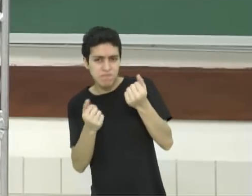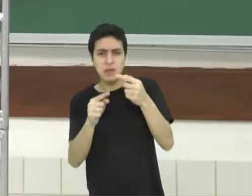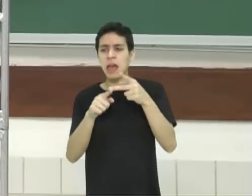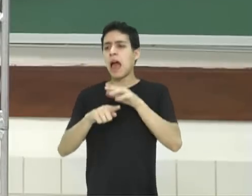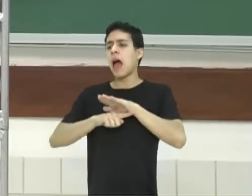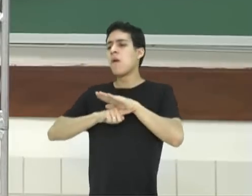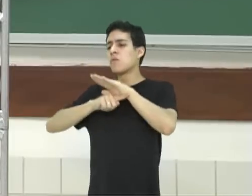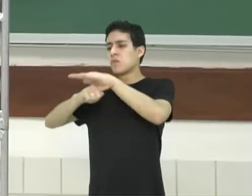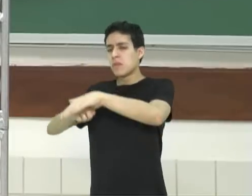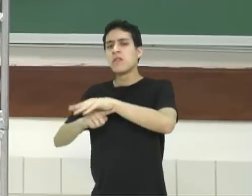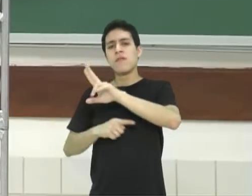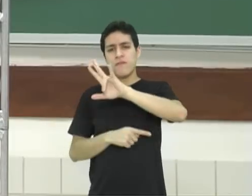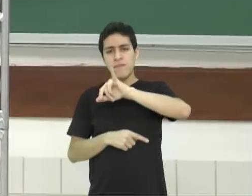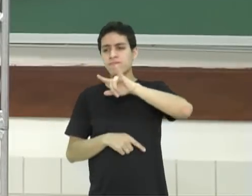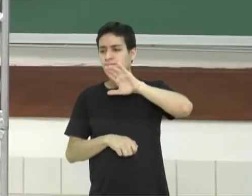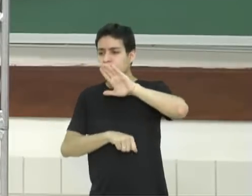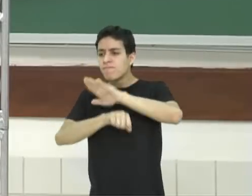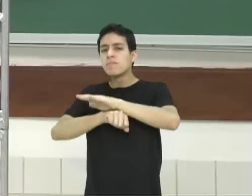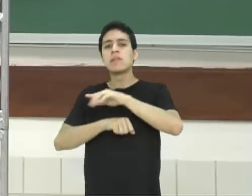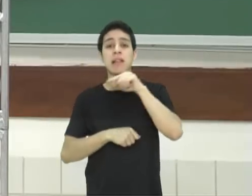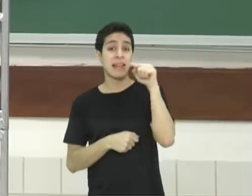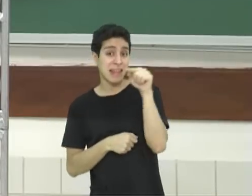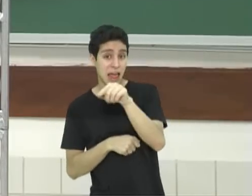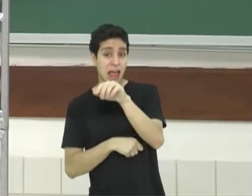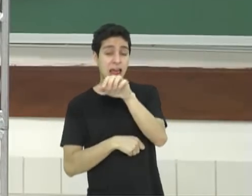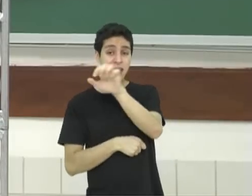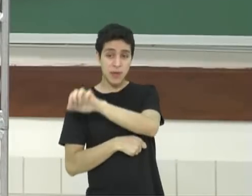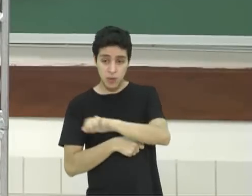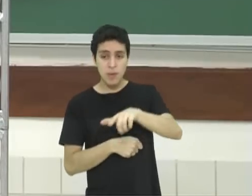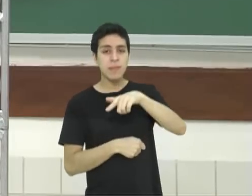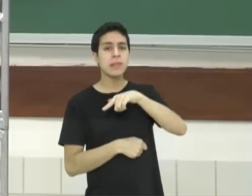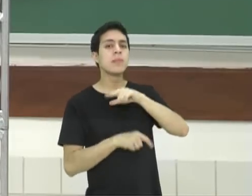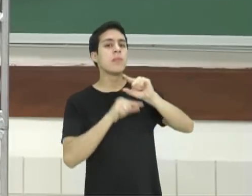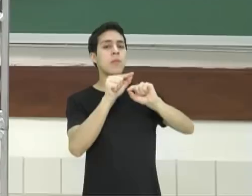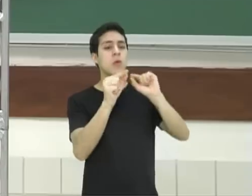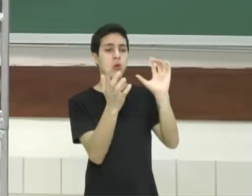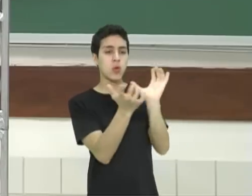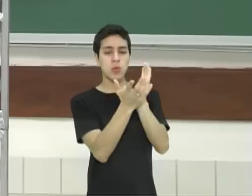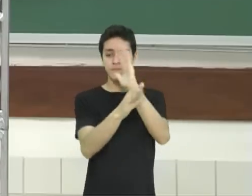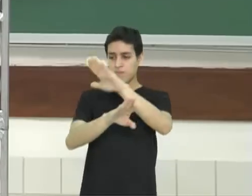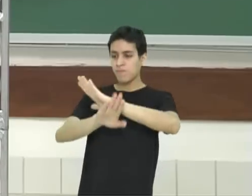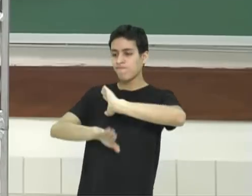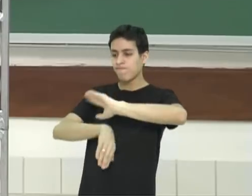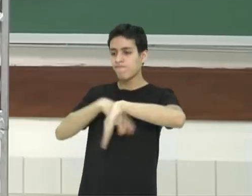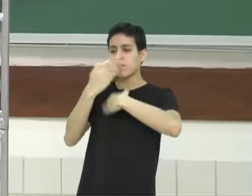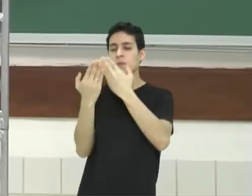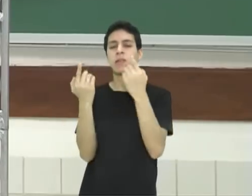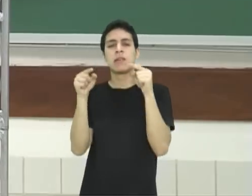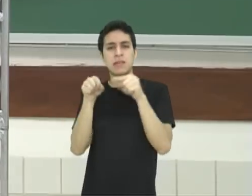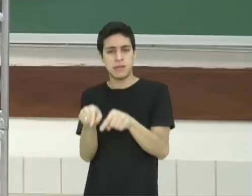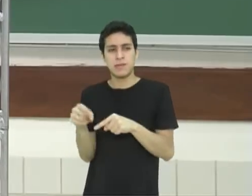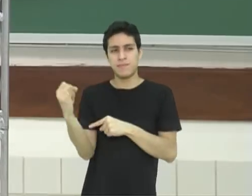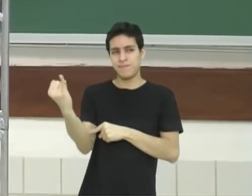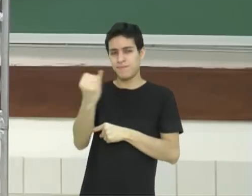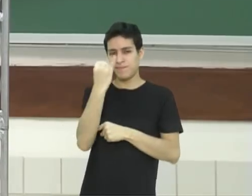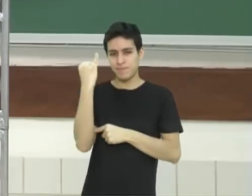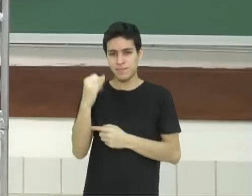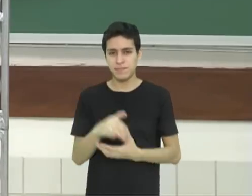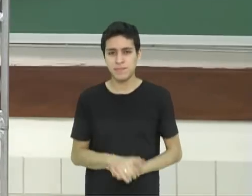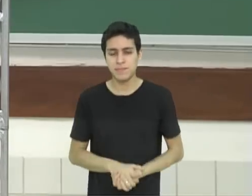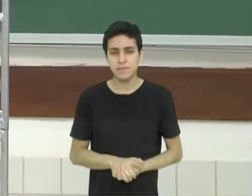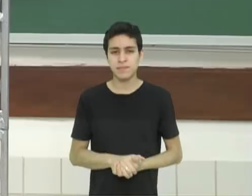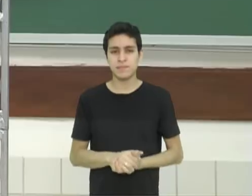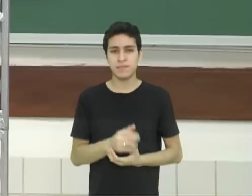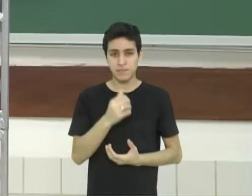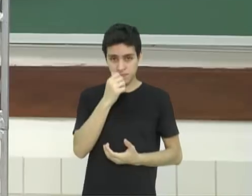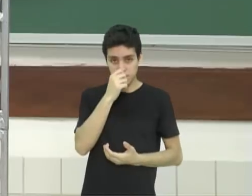vai receber ajuda. Lá eles têm alguém que ajuda neste desenvolvimento. Isso é muito importante. Oh, perdão, o professor